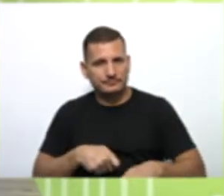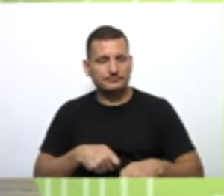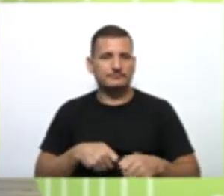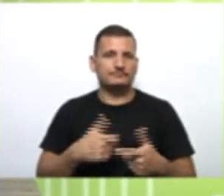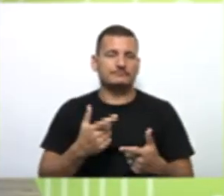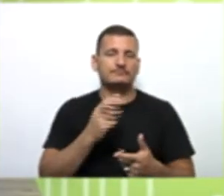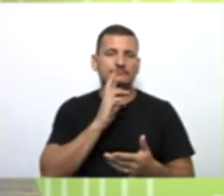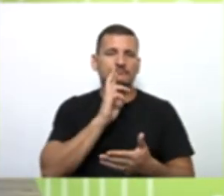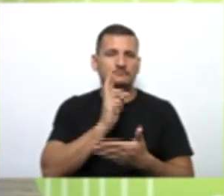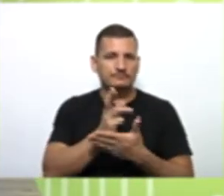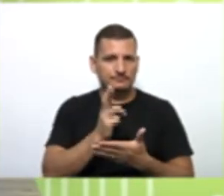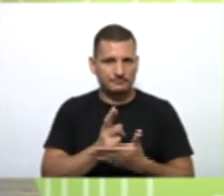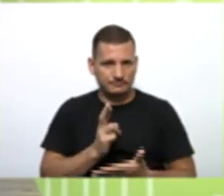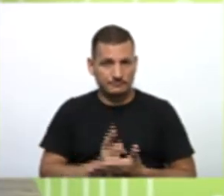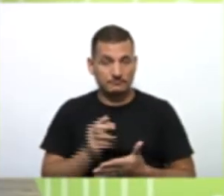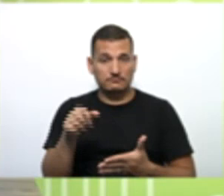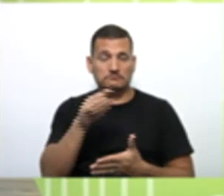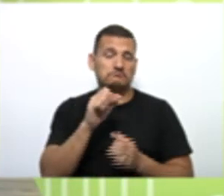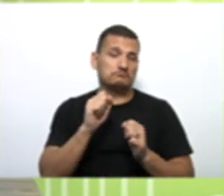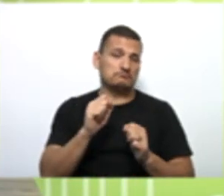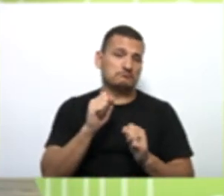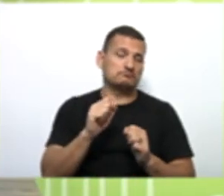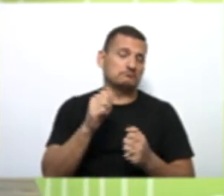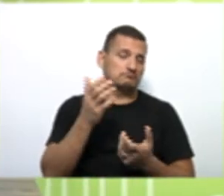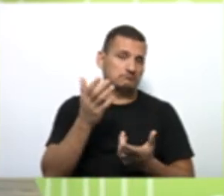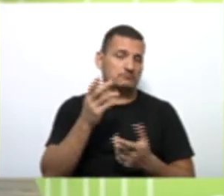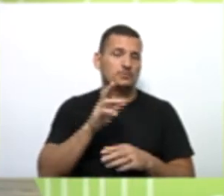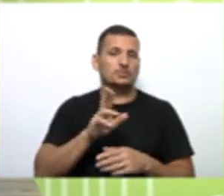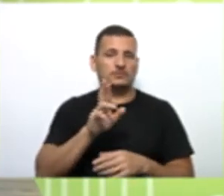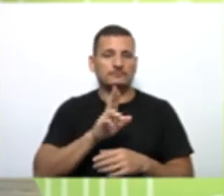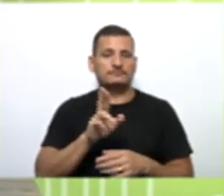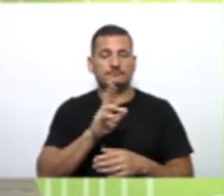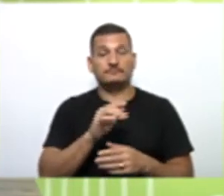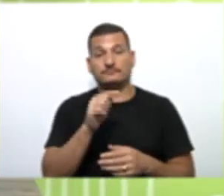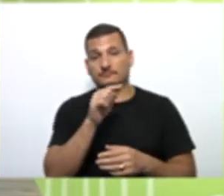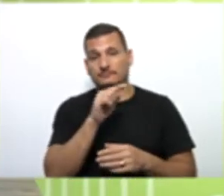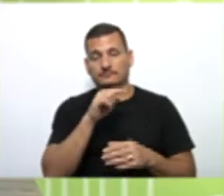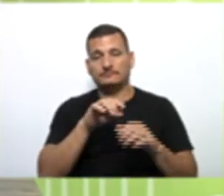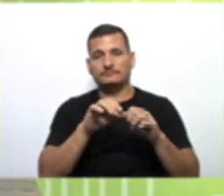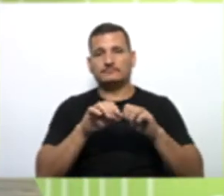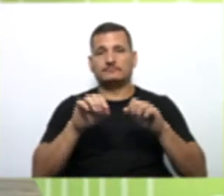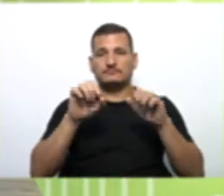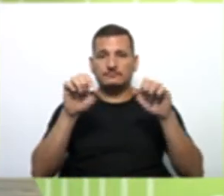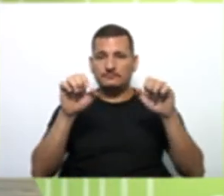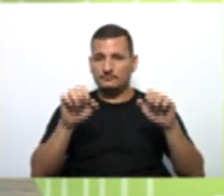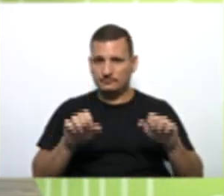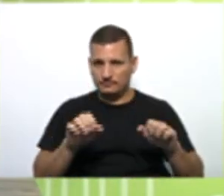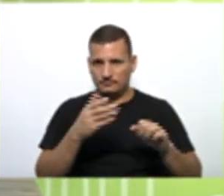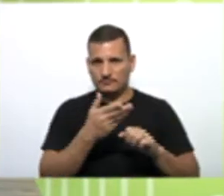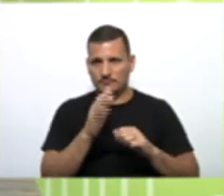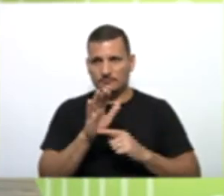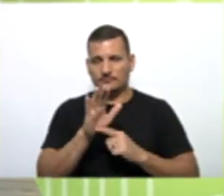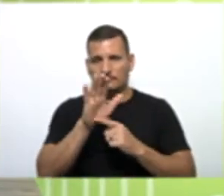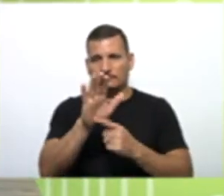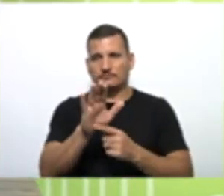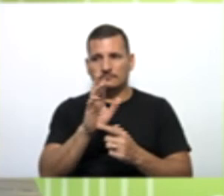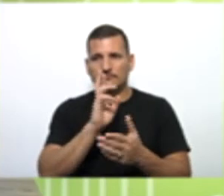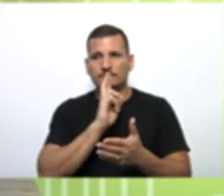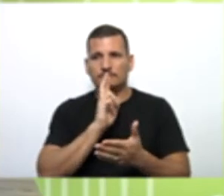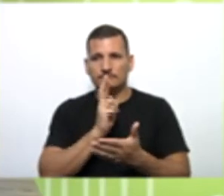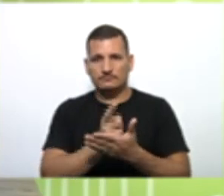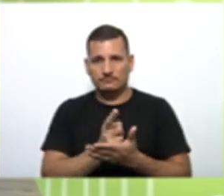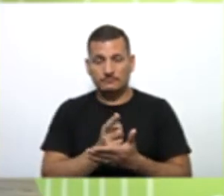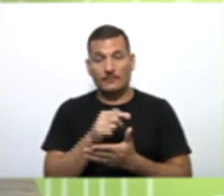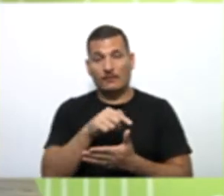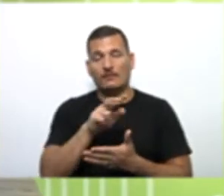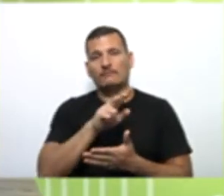de resposta que vocês poderiam ter aí. Essa estrutura que nós estamos apresentando aqui na resposta, ela vai